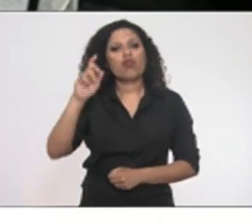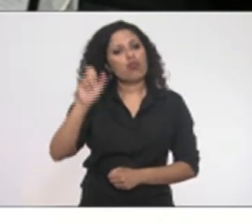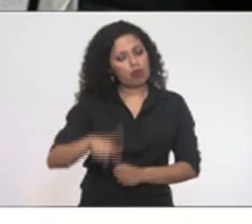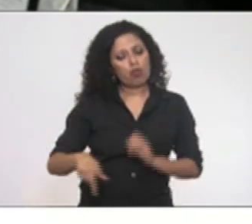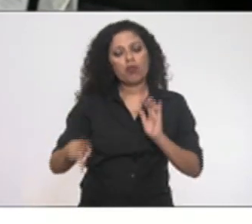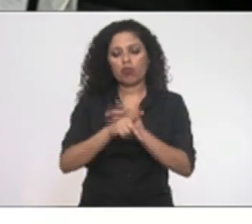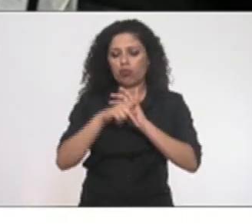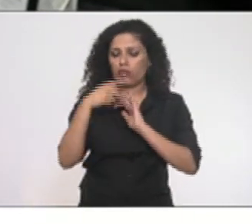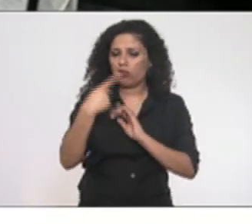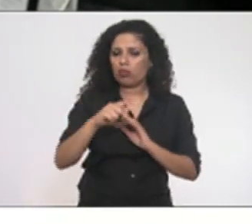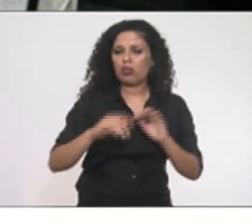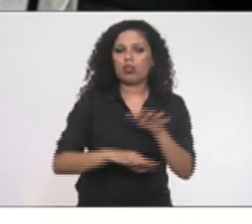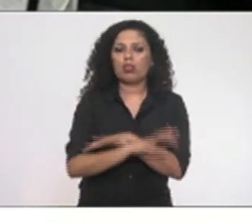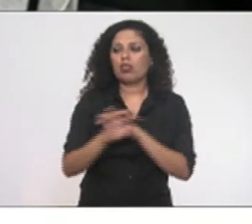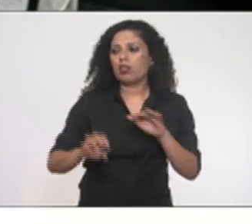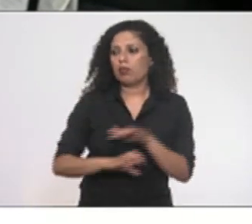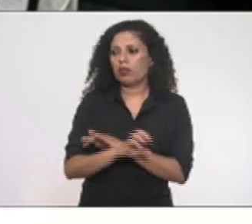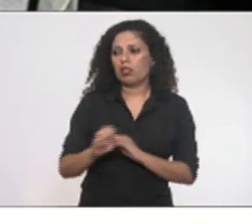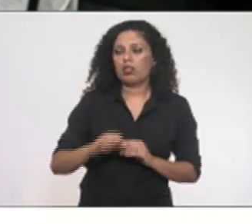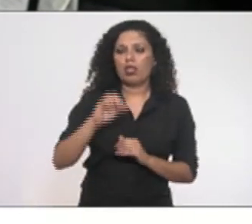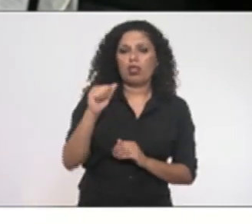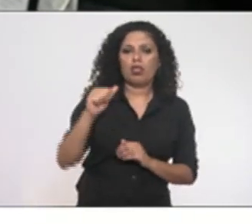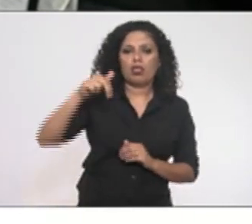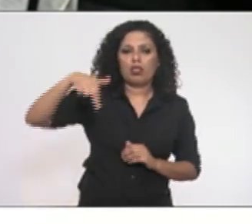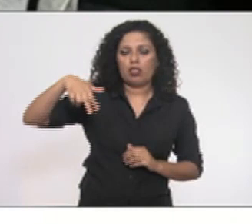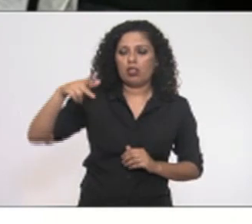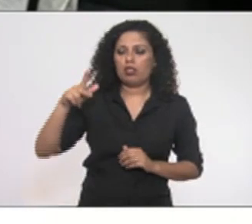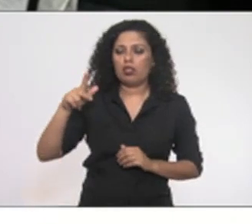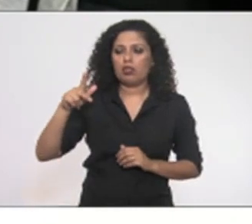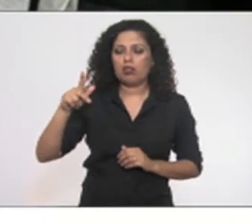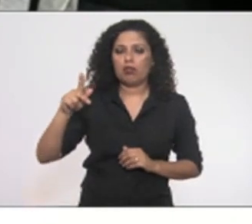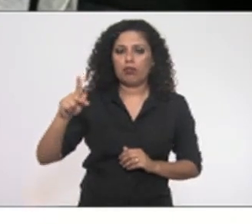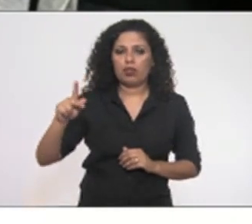pela transportadora. A NTS está começando a